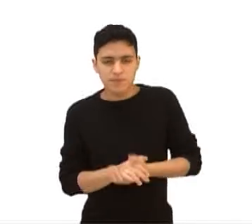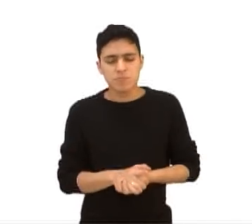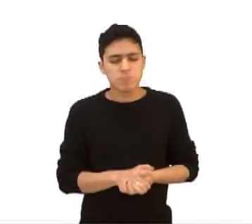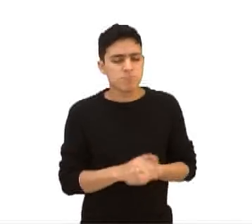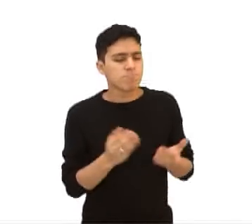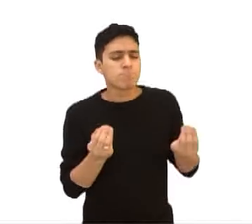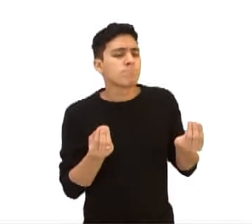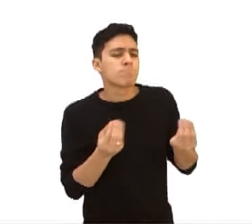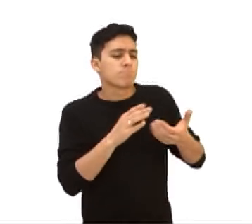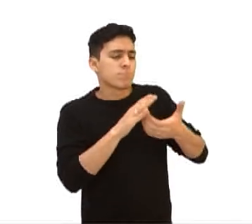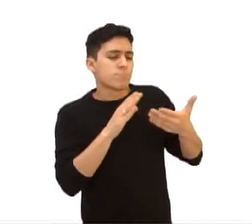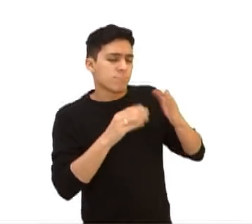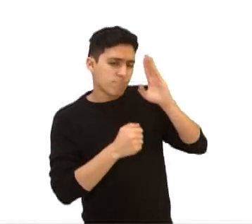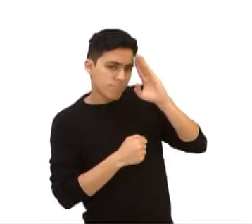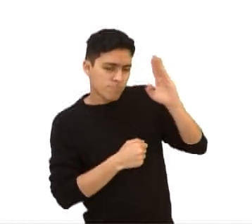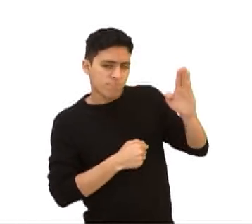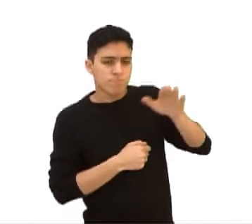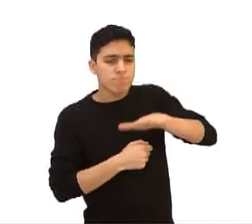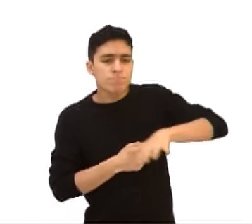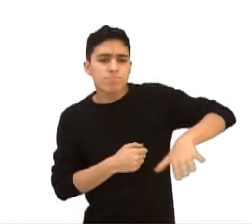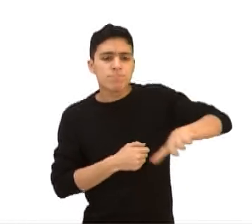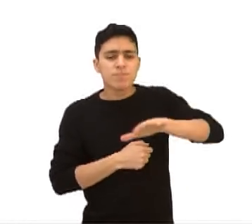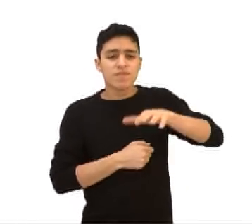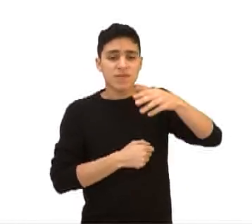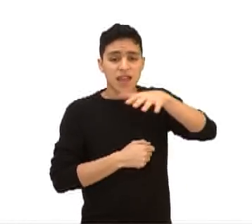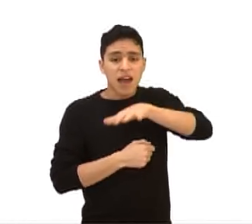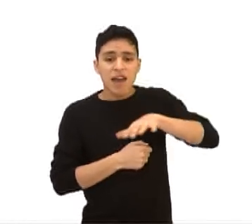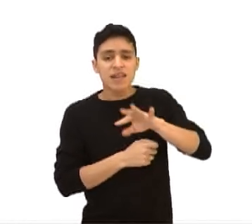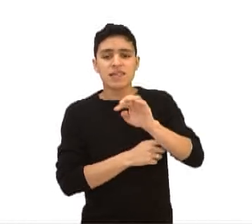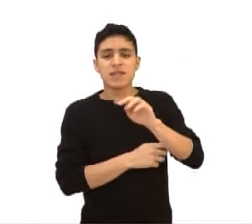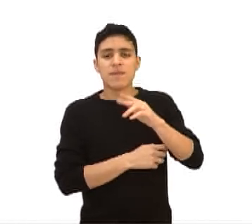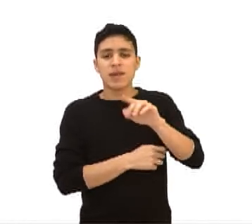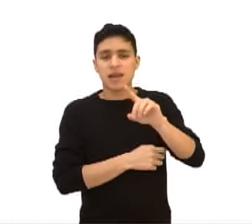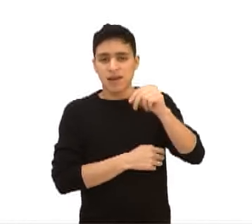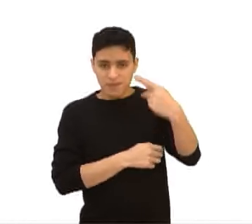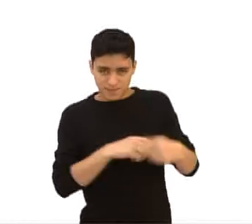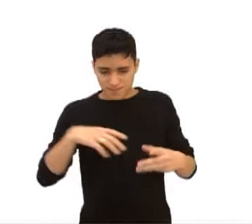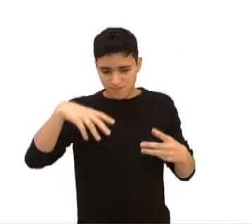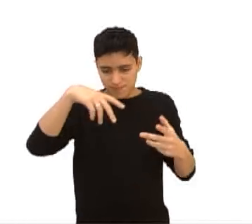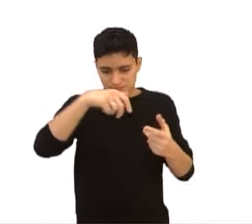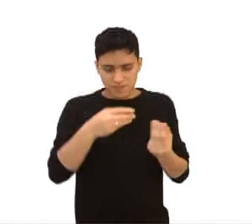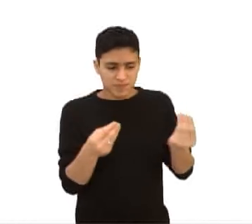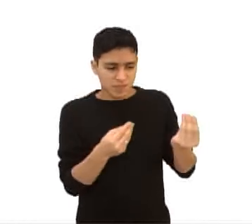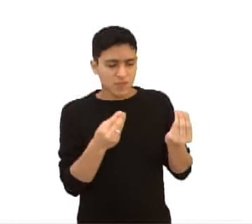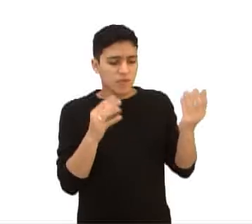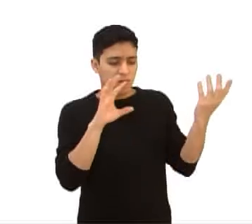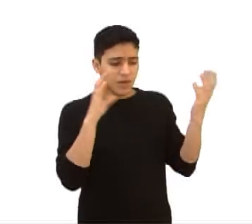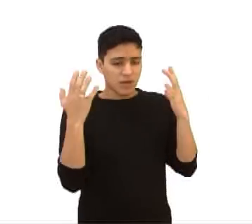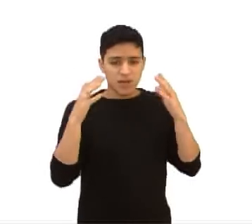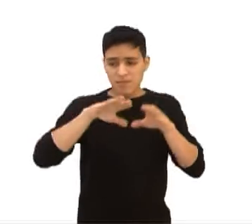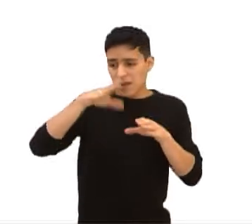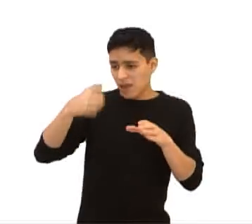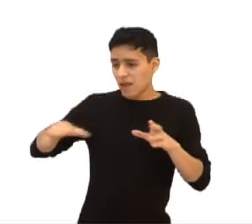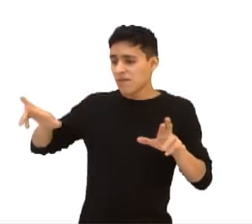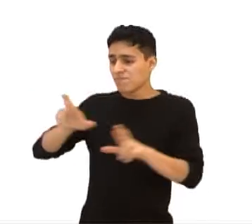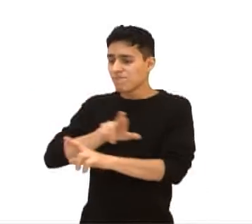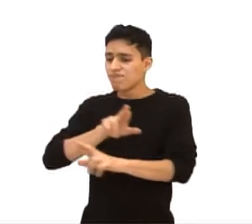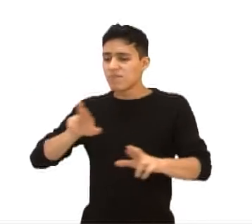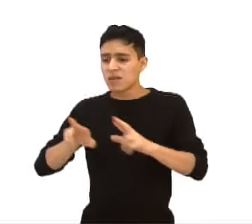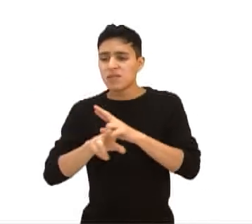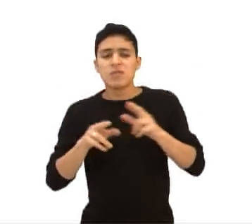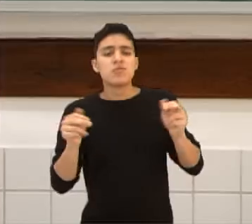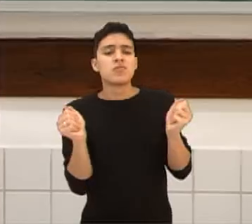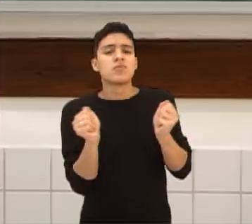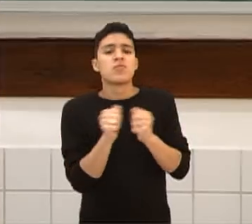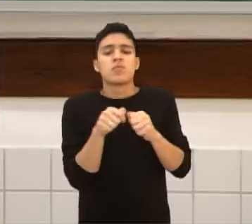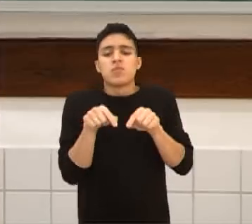principais formações vegetais da área temperada do nosso planeta e relacionar clima, relevo e ação humana com a vegetação.